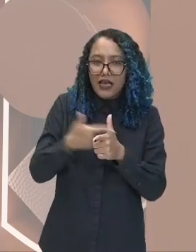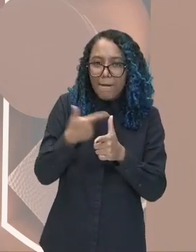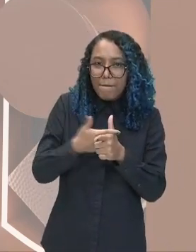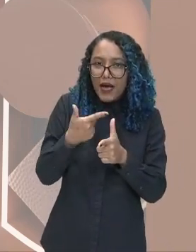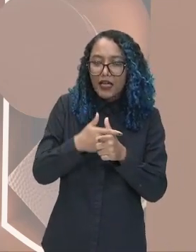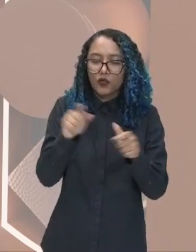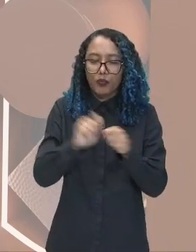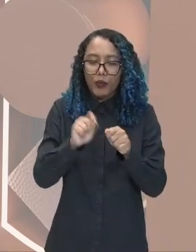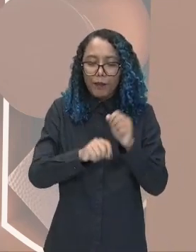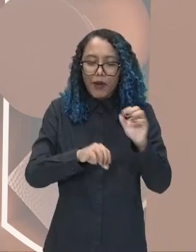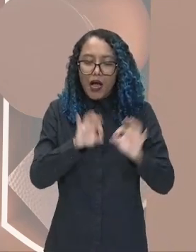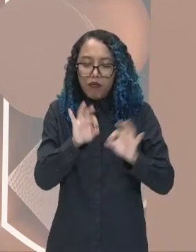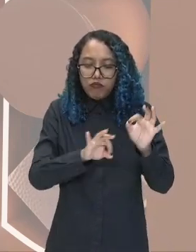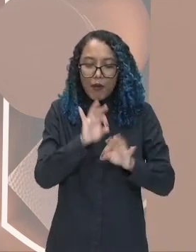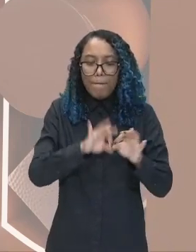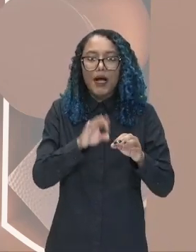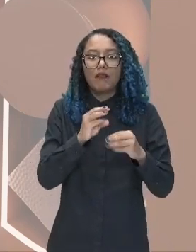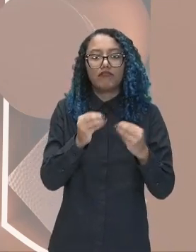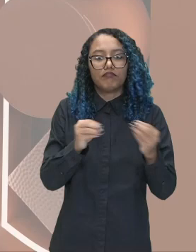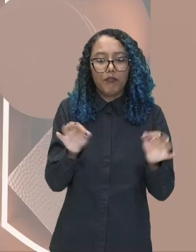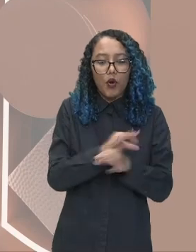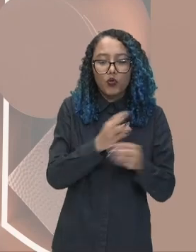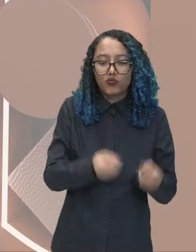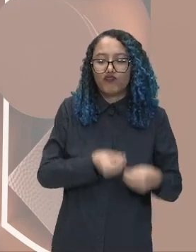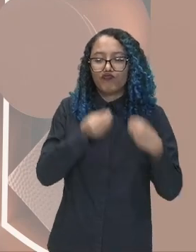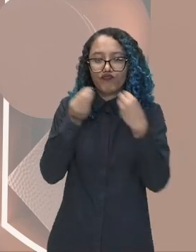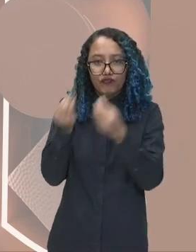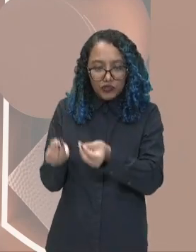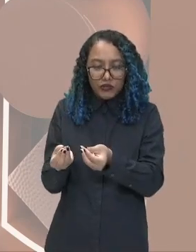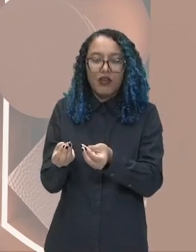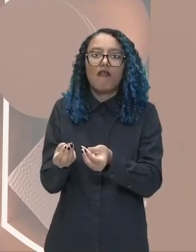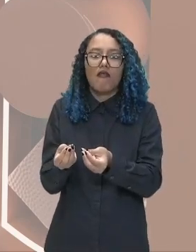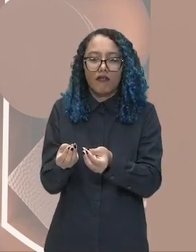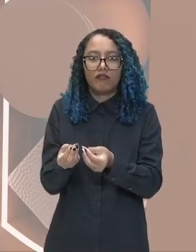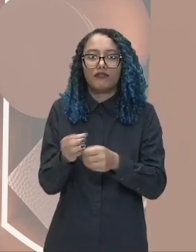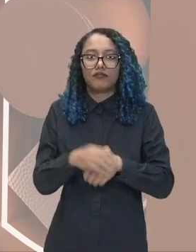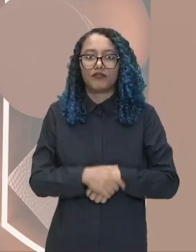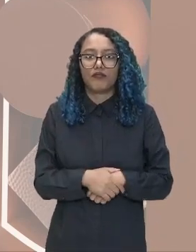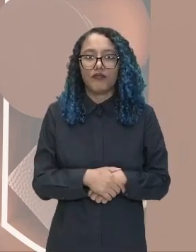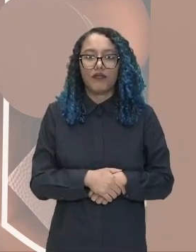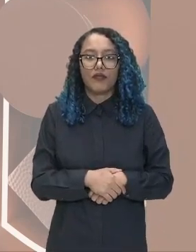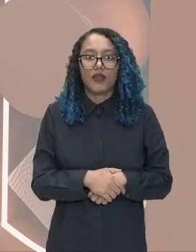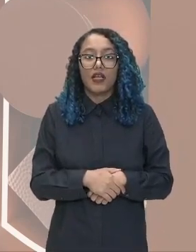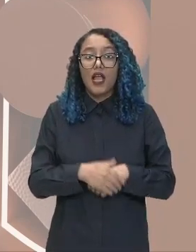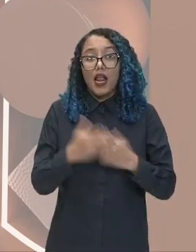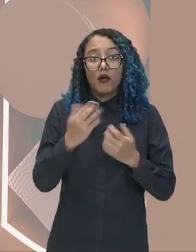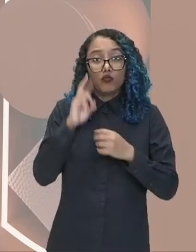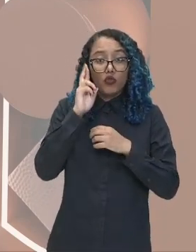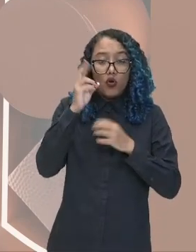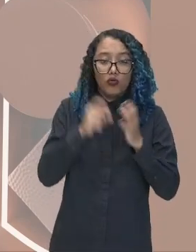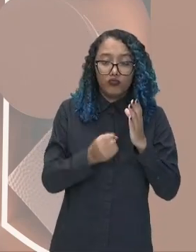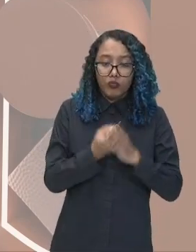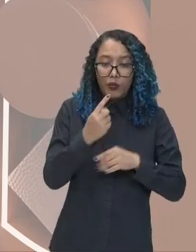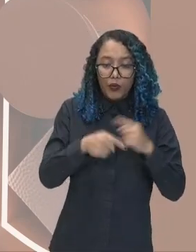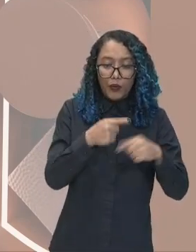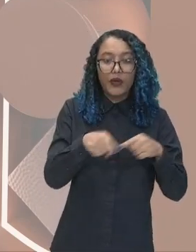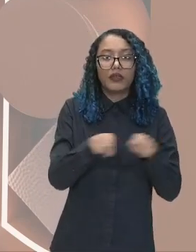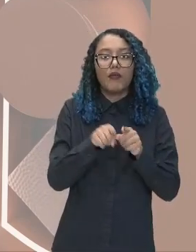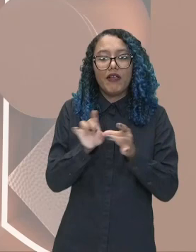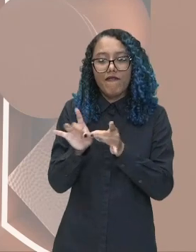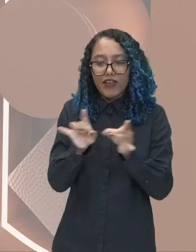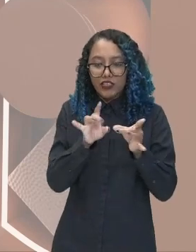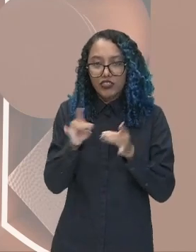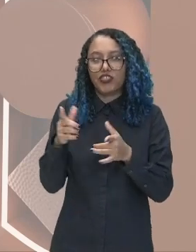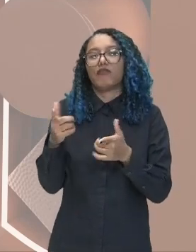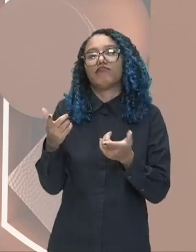te entregava. Ele era o dono da matéria, era o dono do produto e te vendia o produto. Então esse era o processo artesanal. E